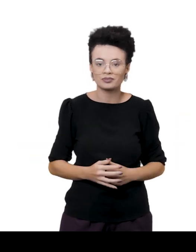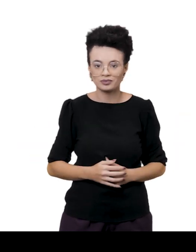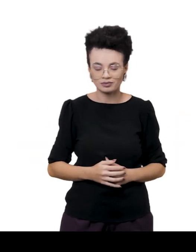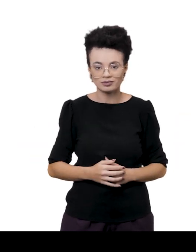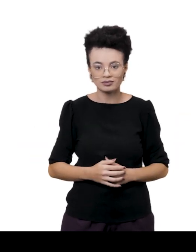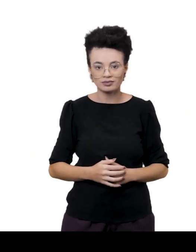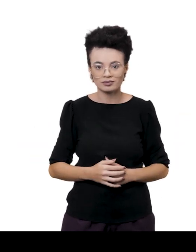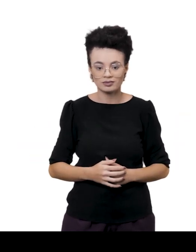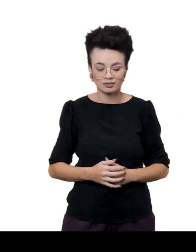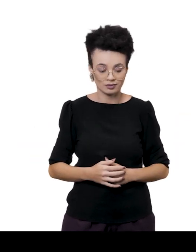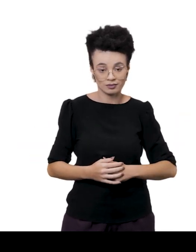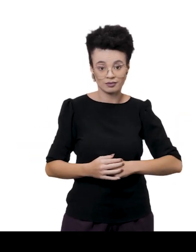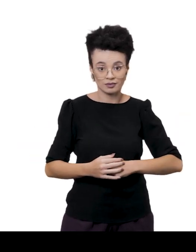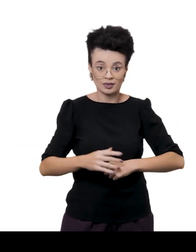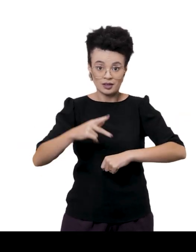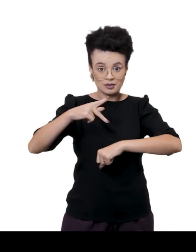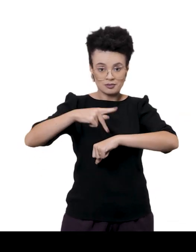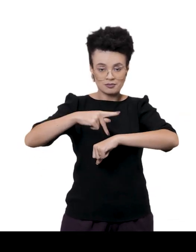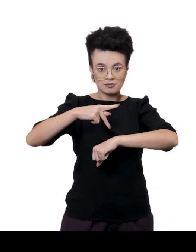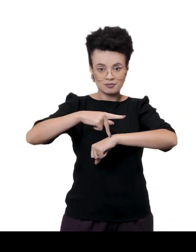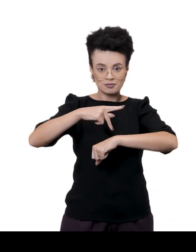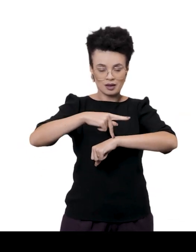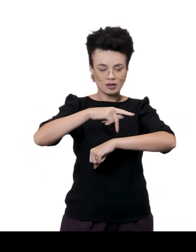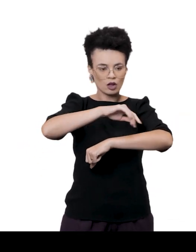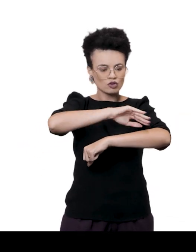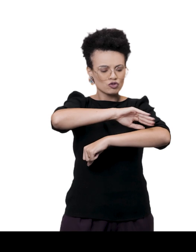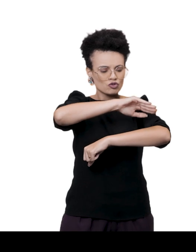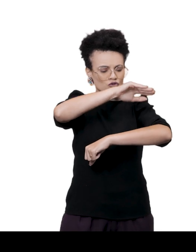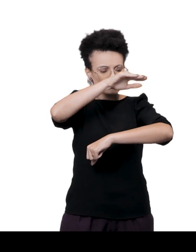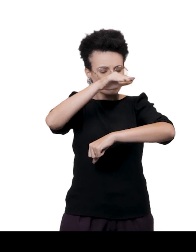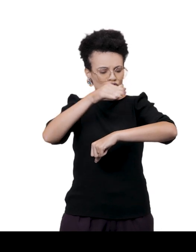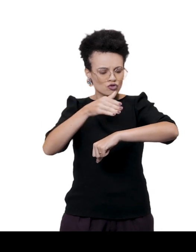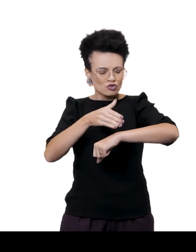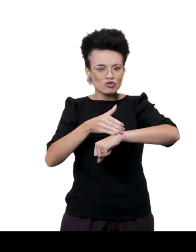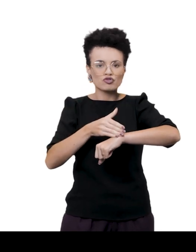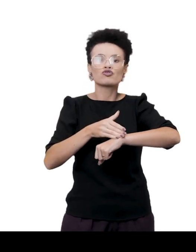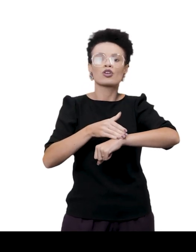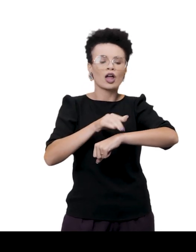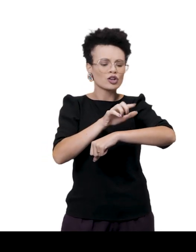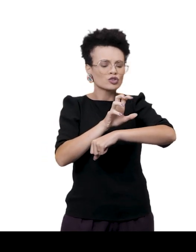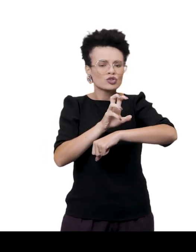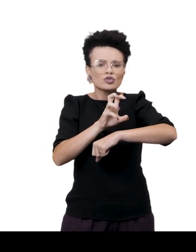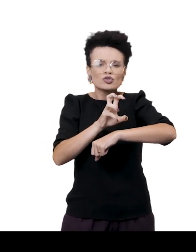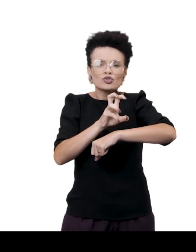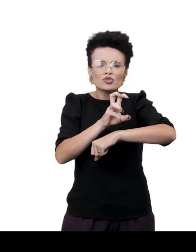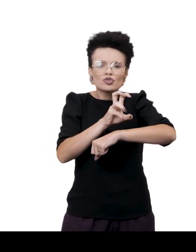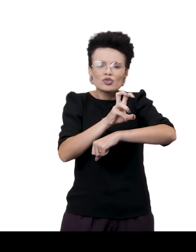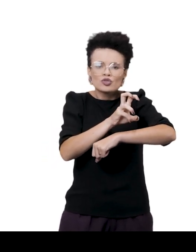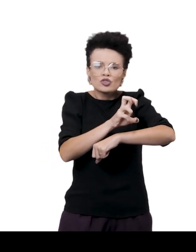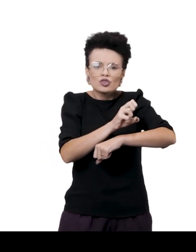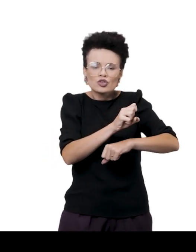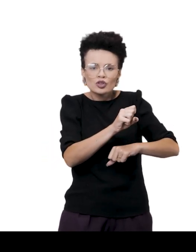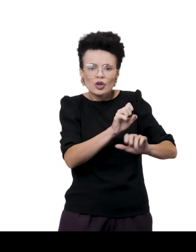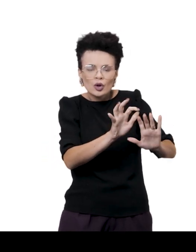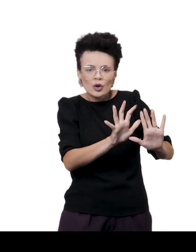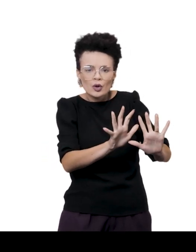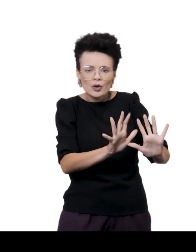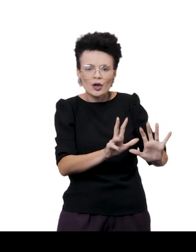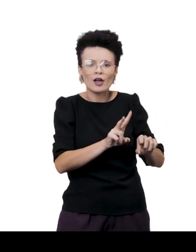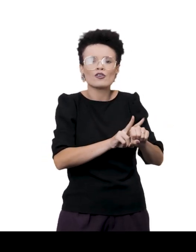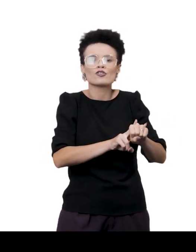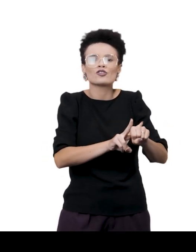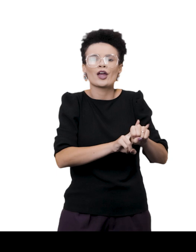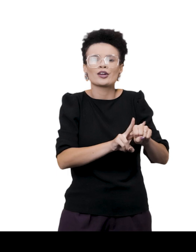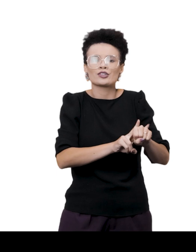sugerindo movimento. A pedra onde a sereia se apoia, em primeiro plano, é volumosa e escura, recoberta